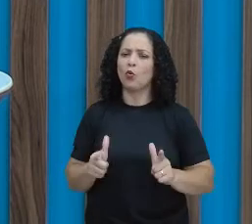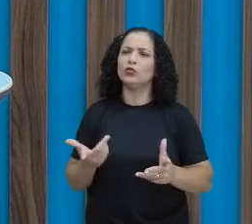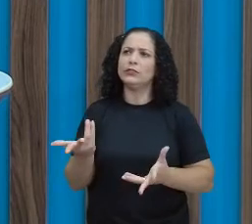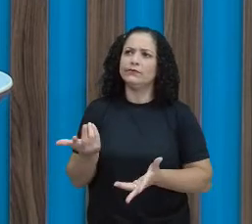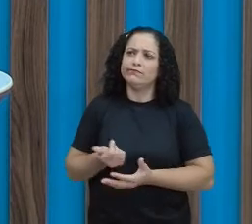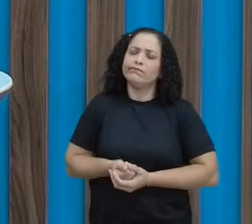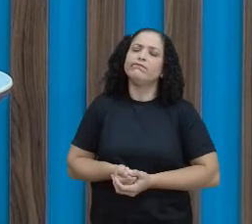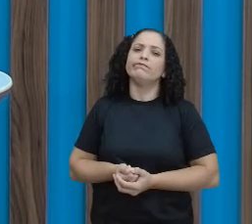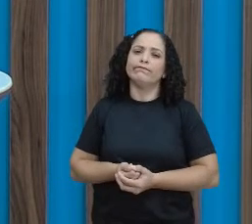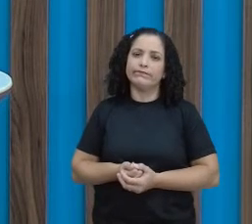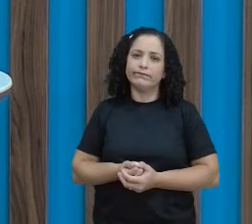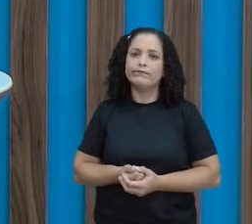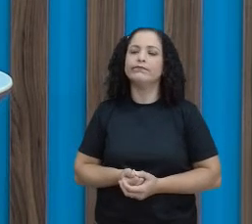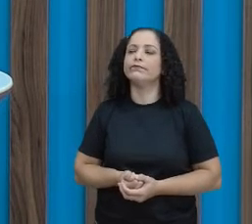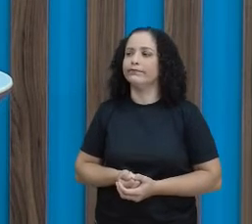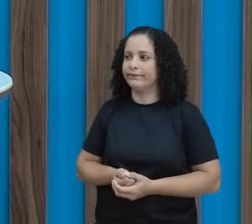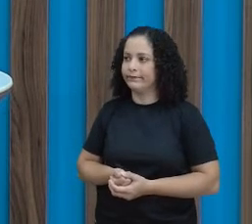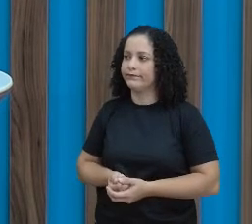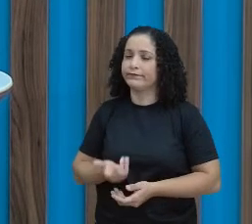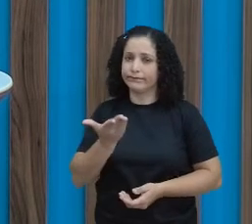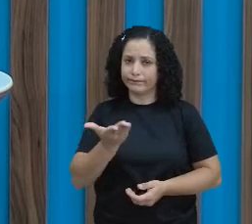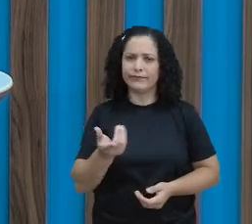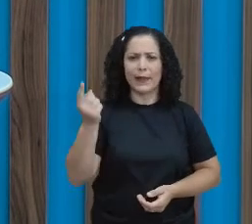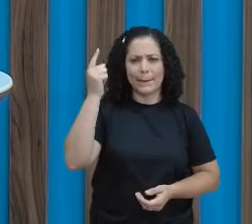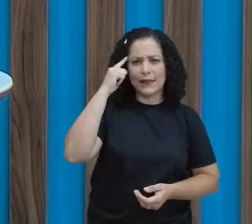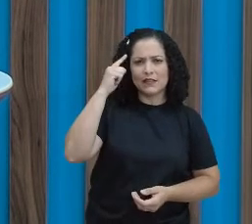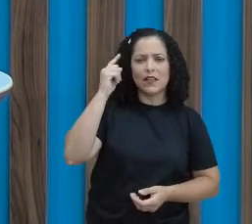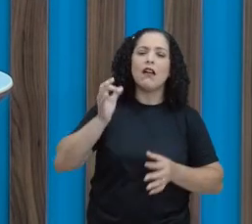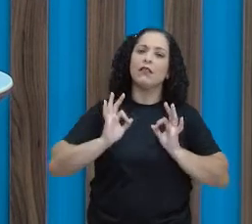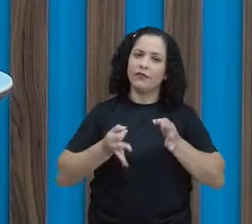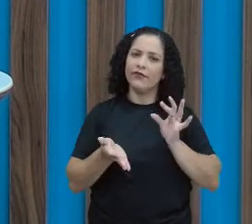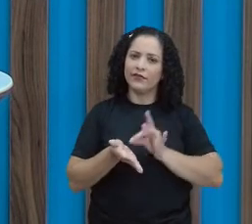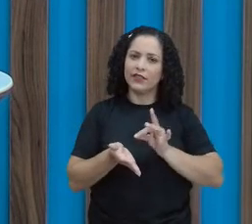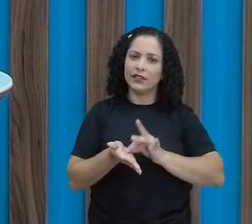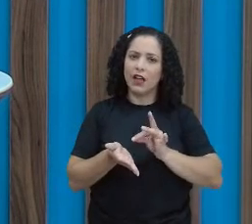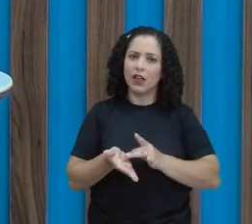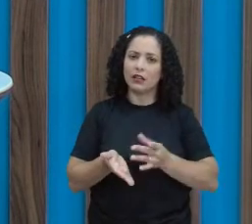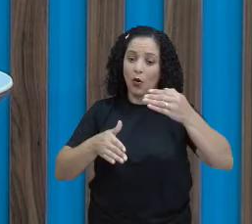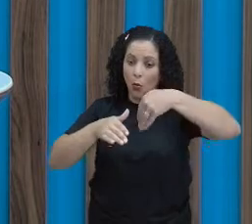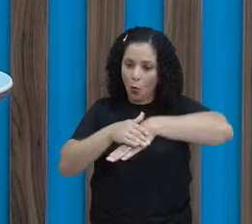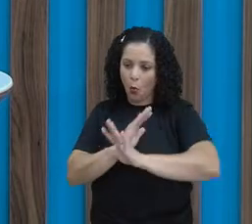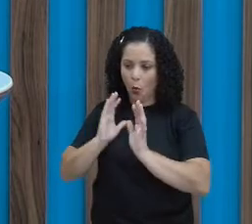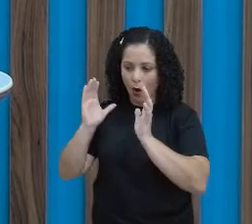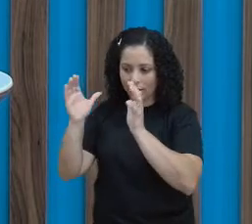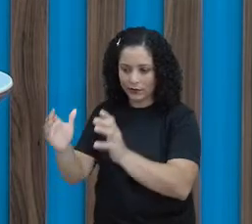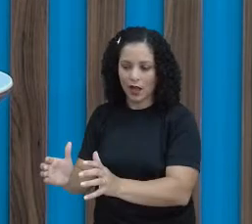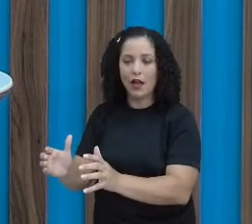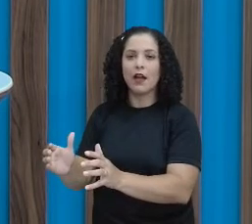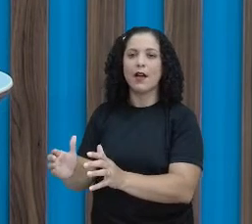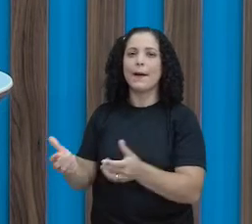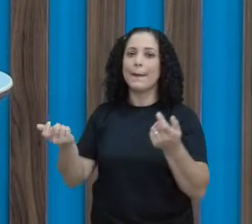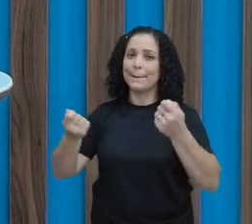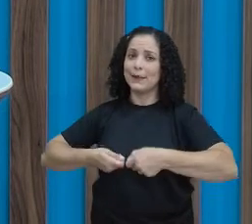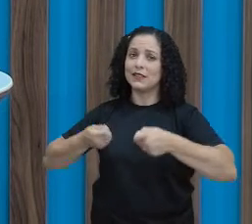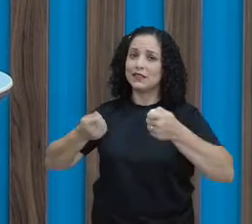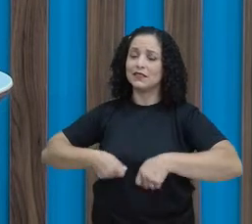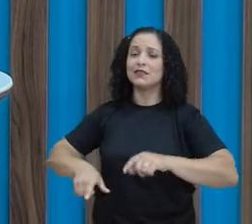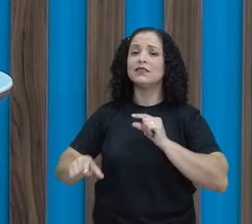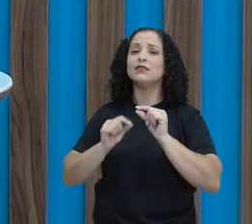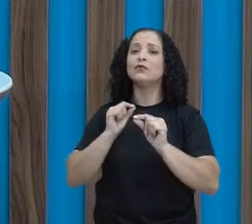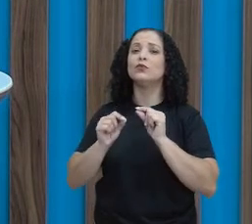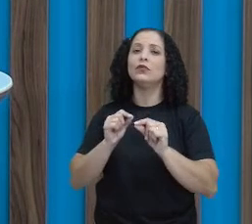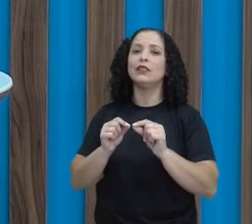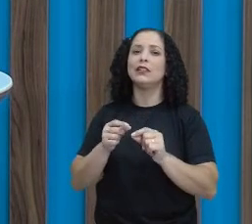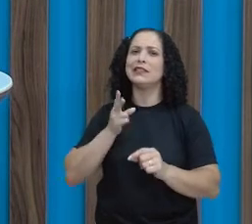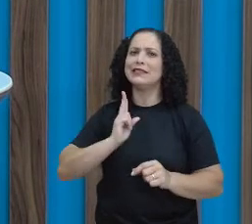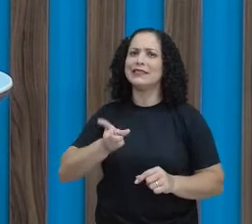mesmo, Carol. É isso que você está colocando, né? Além de eles estarem bem armazenados, eles precisam também estar o tempo